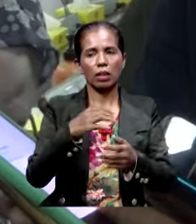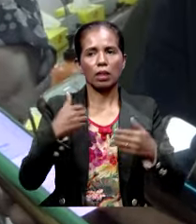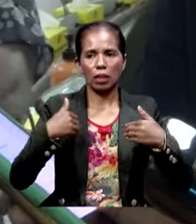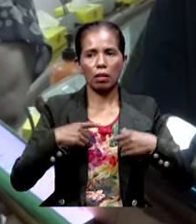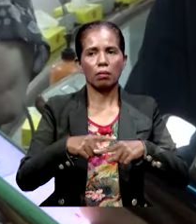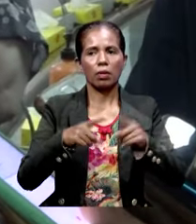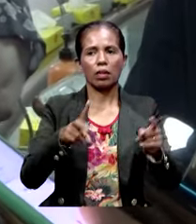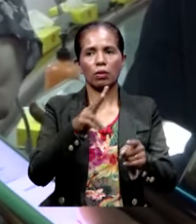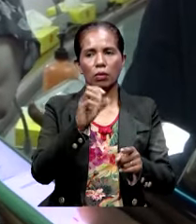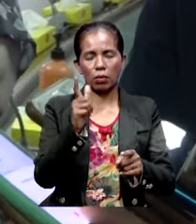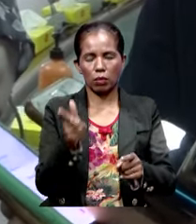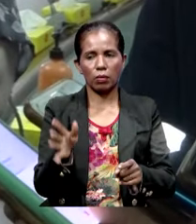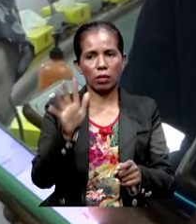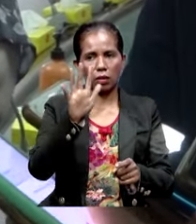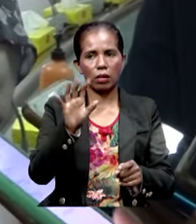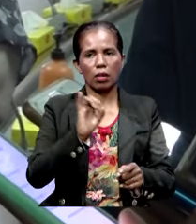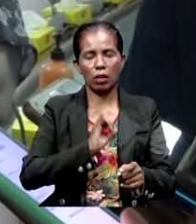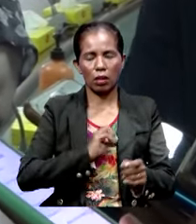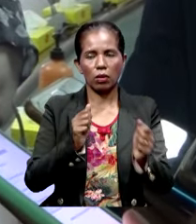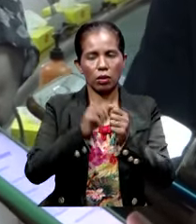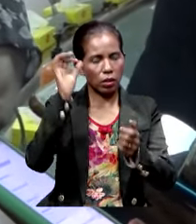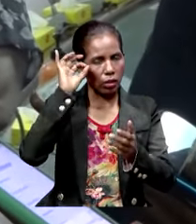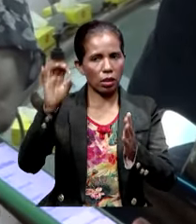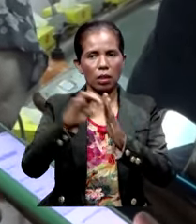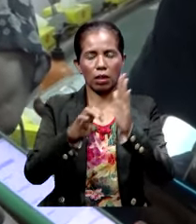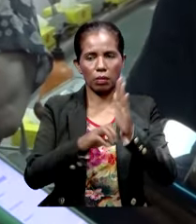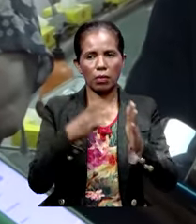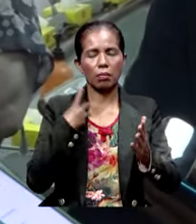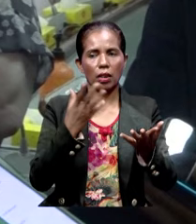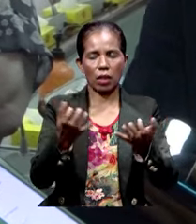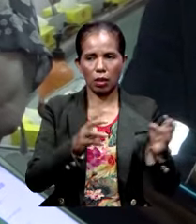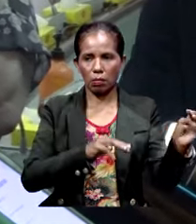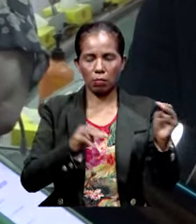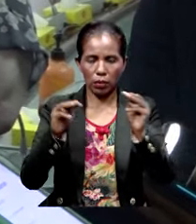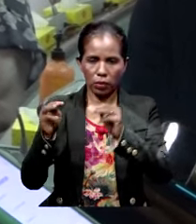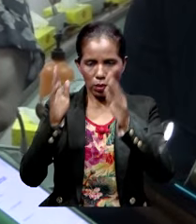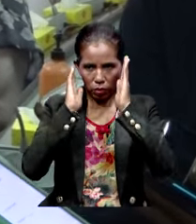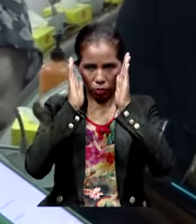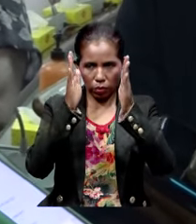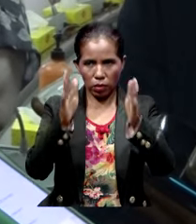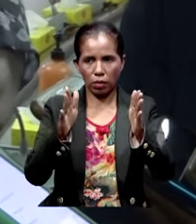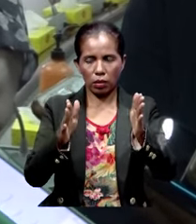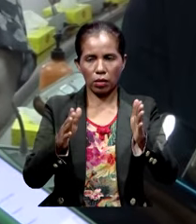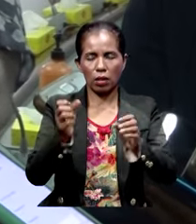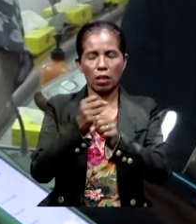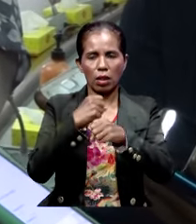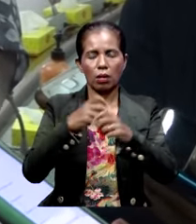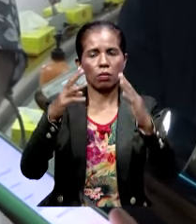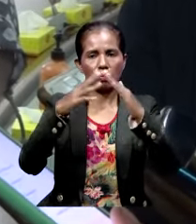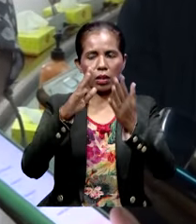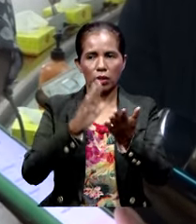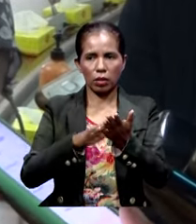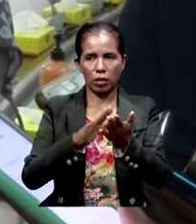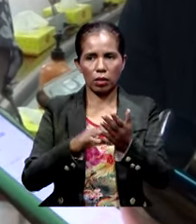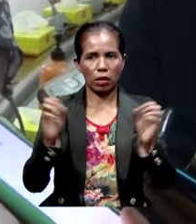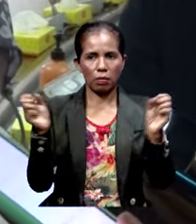iha 2025, hao o senhor secretário de Estado, a minha cara muda conceito, construção escola, ne bem, mas sei